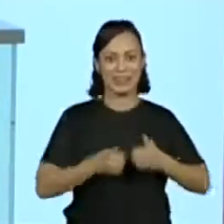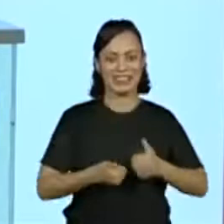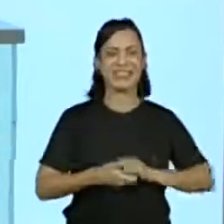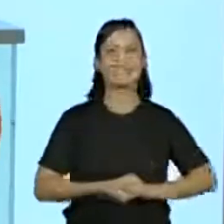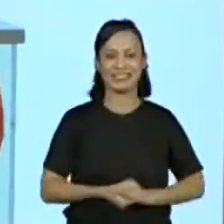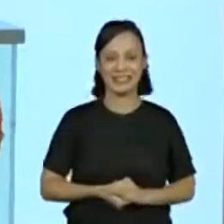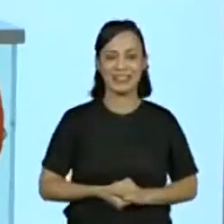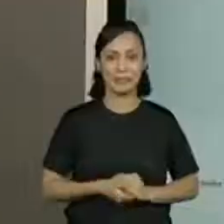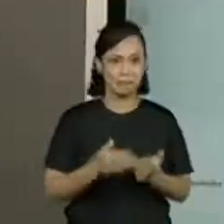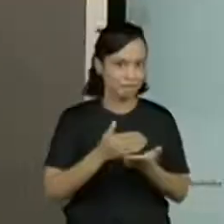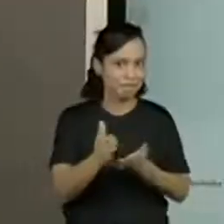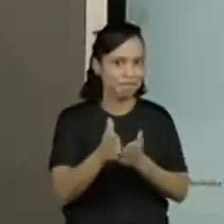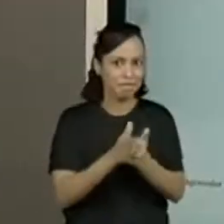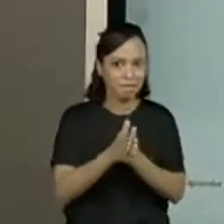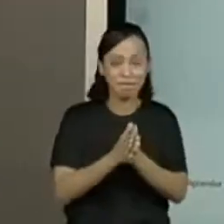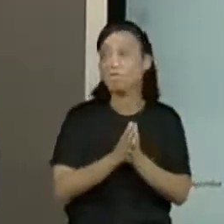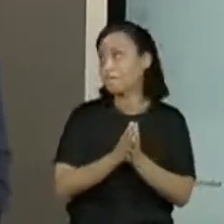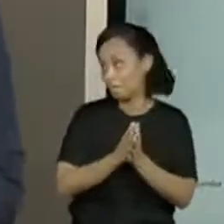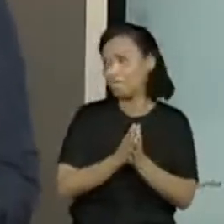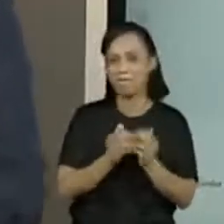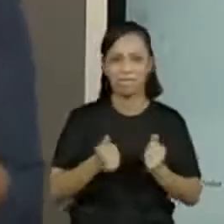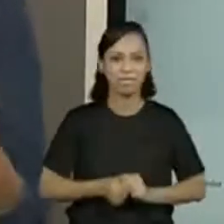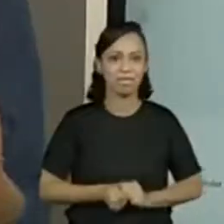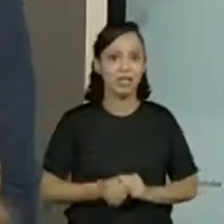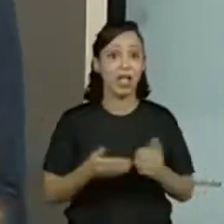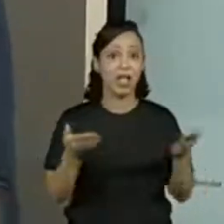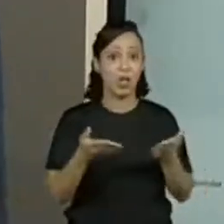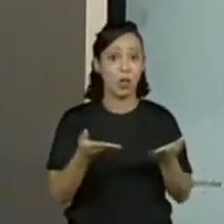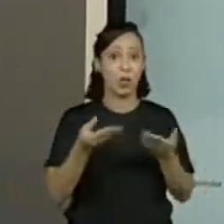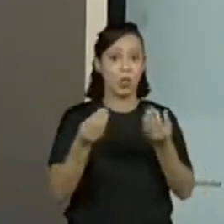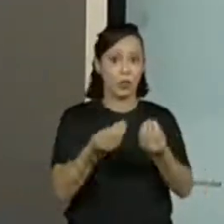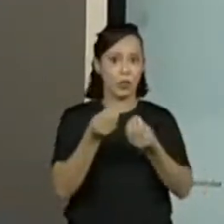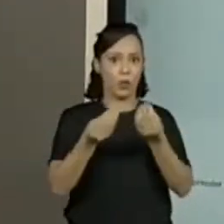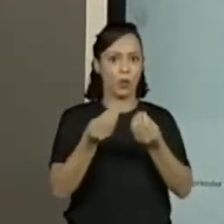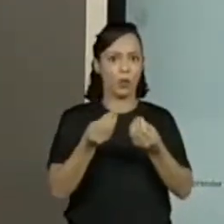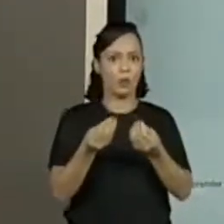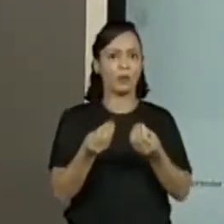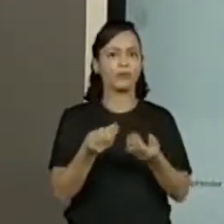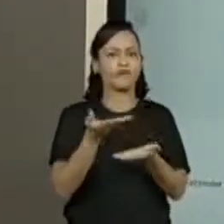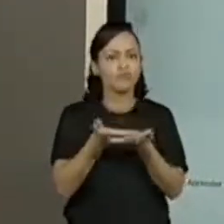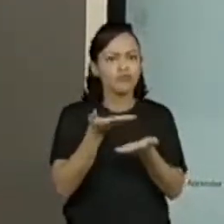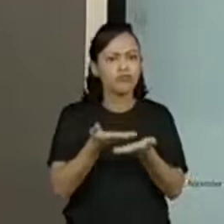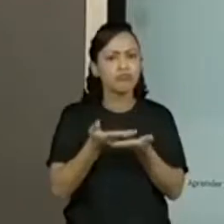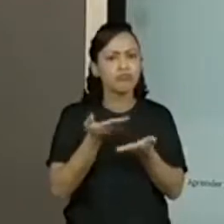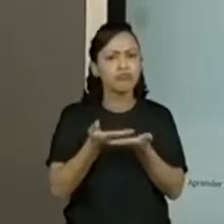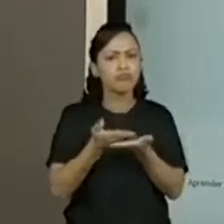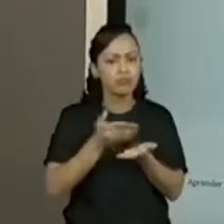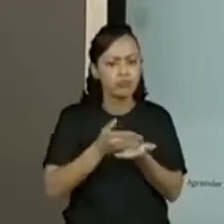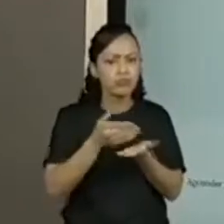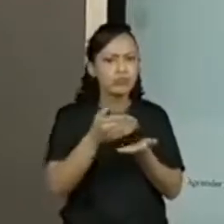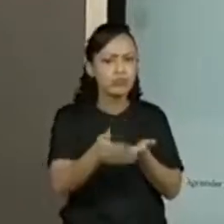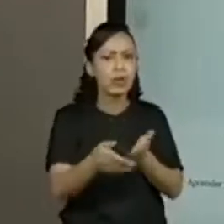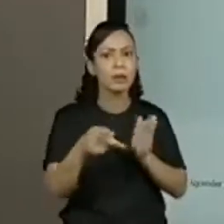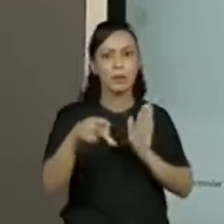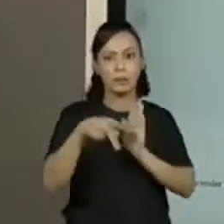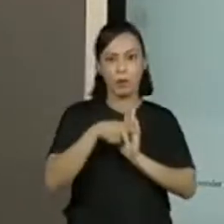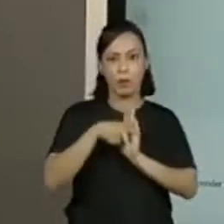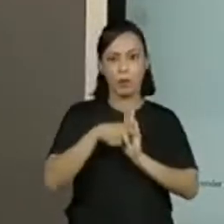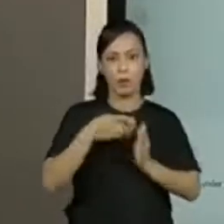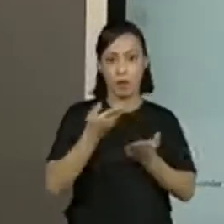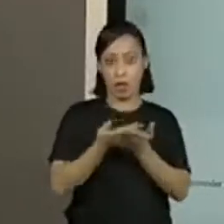nesse momento vamos lá Flor vamos sim só para lembrar nós estamos trabalhando com a com desculpa com as aulas